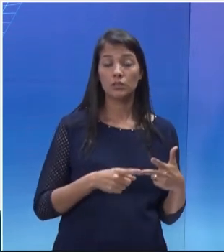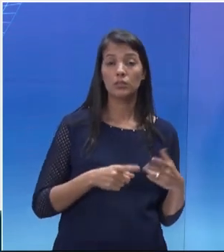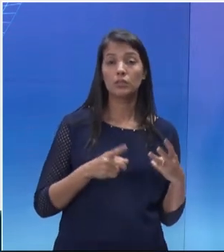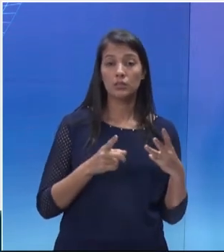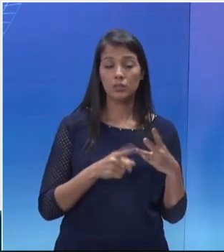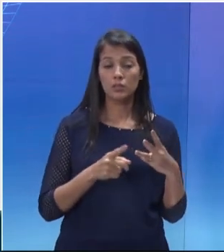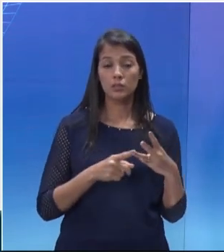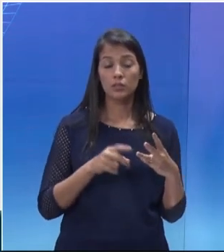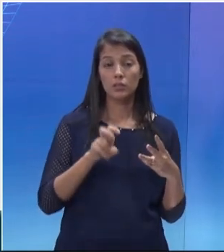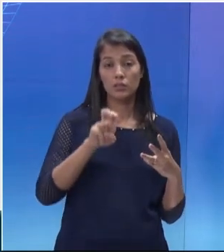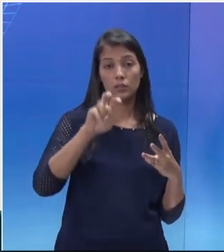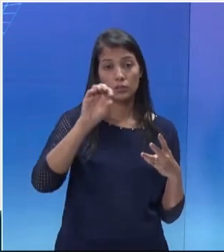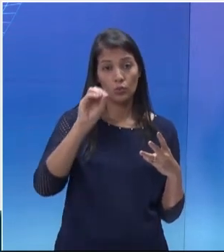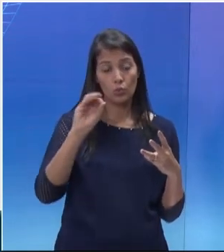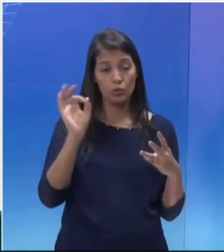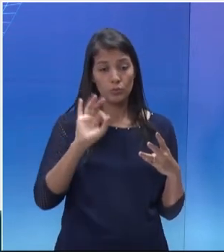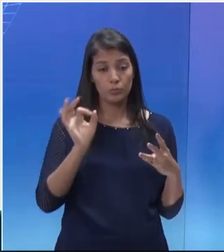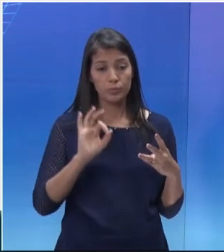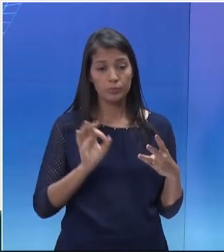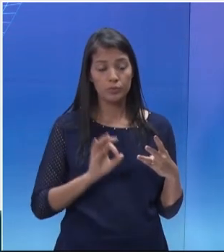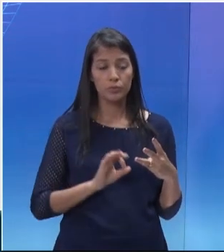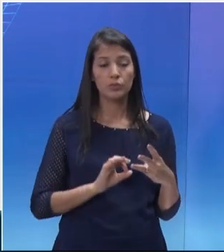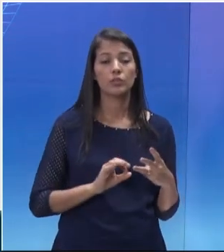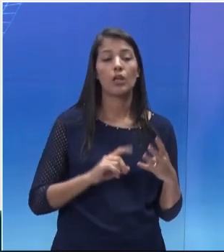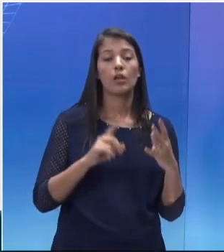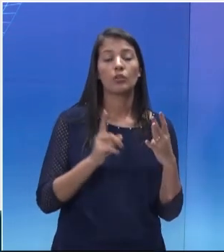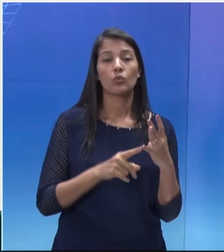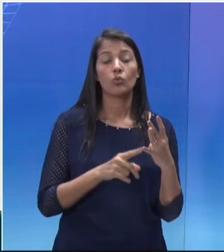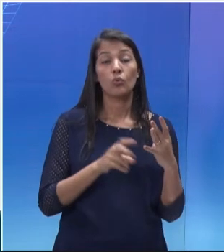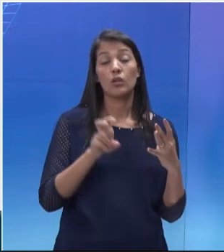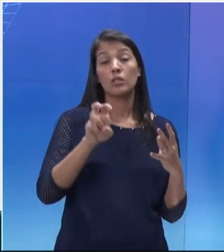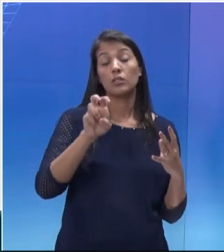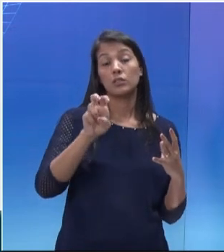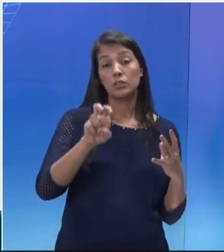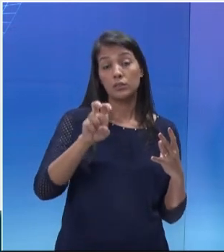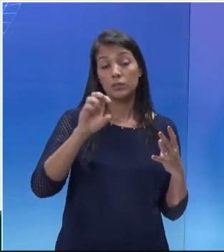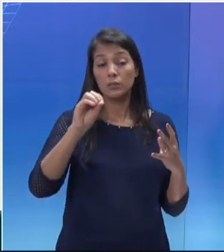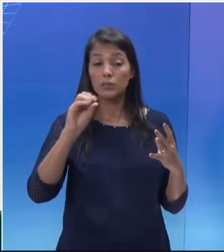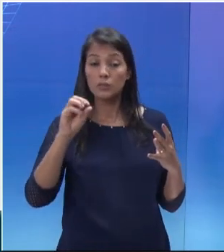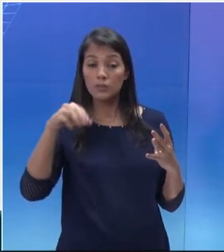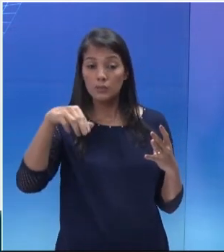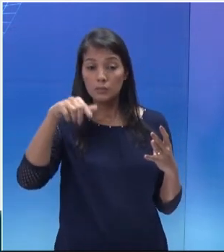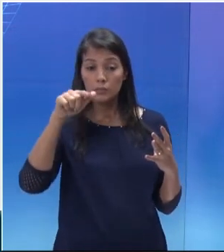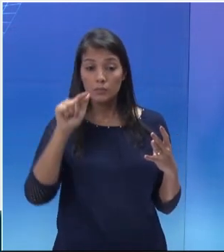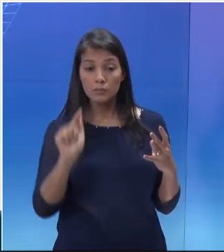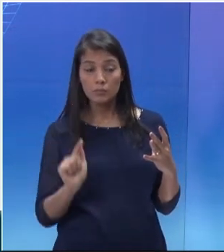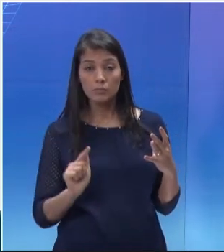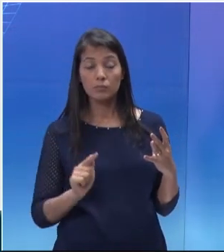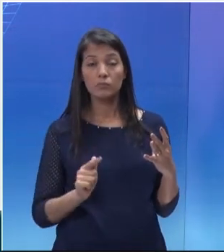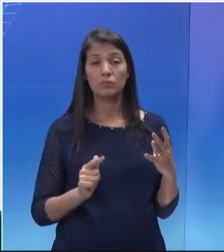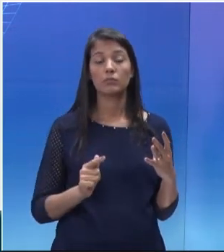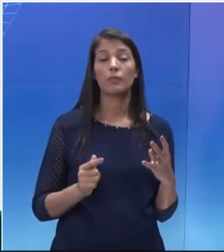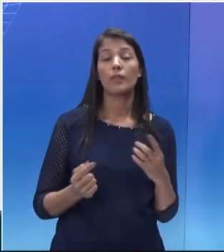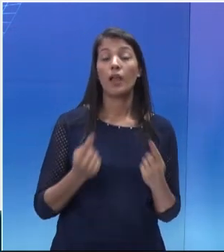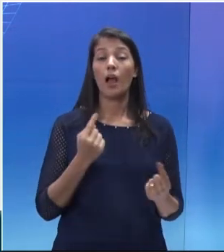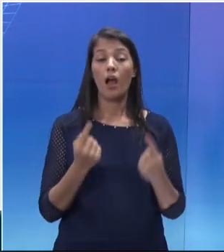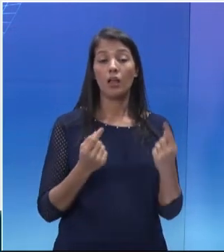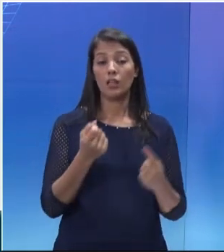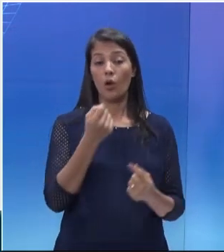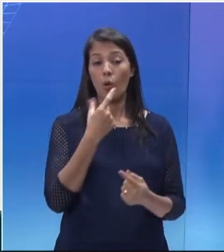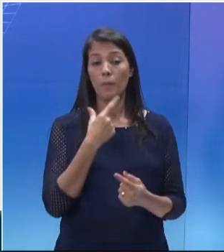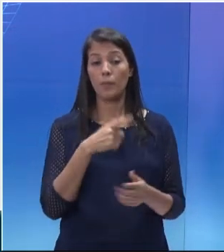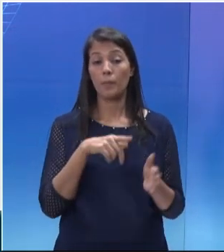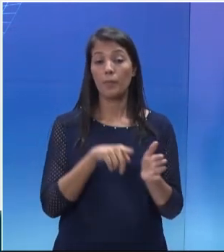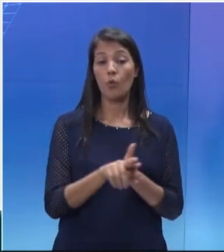15 miligramas. Ok, pergunta-se qual a massa do ácido salicílico necessária para produzir 900